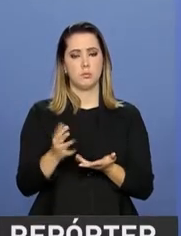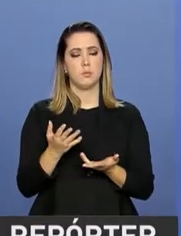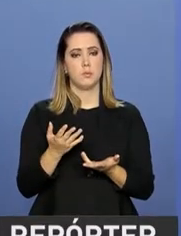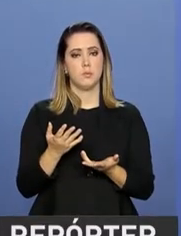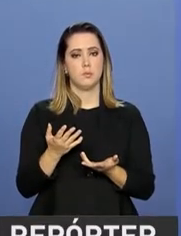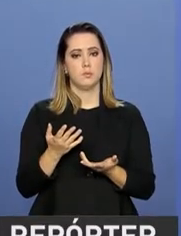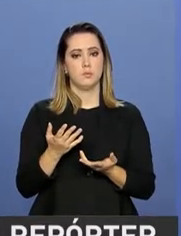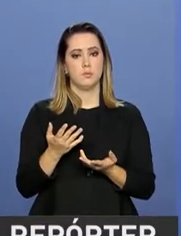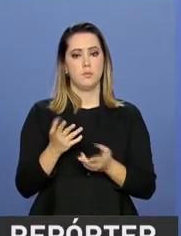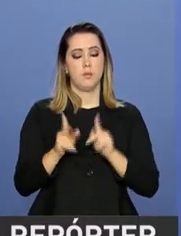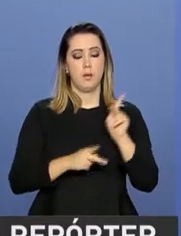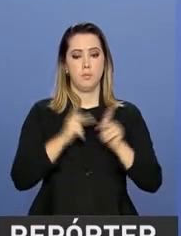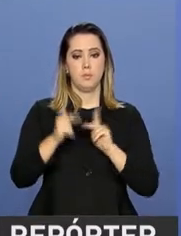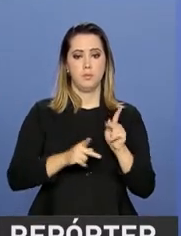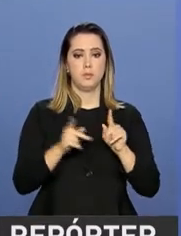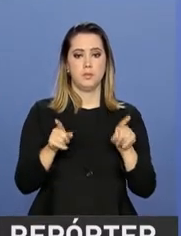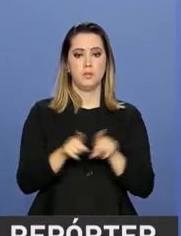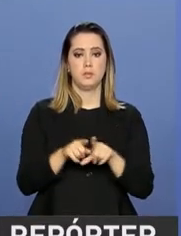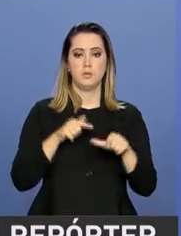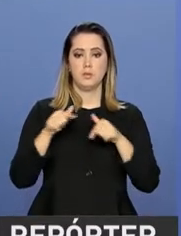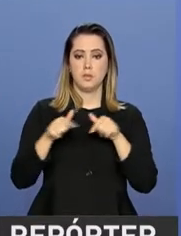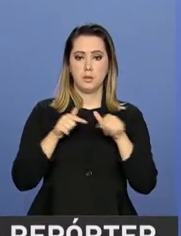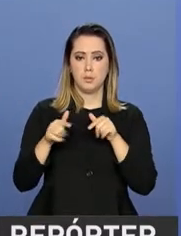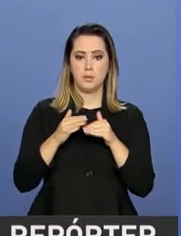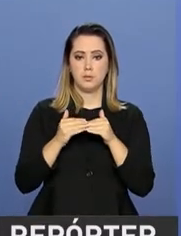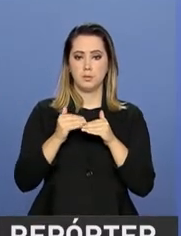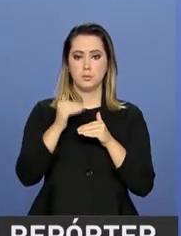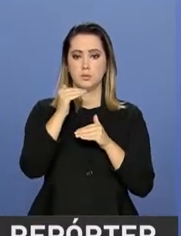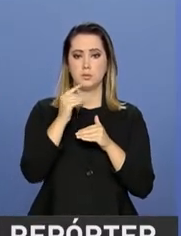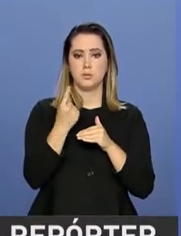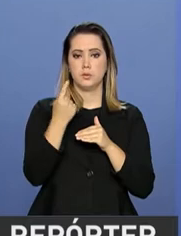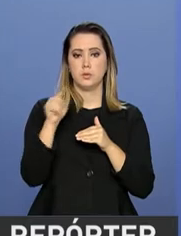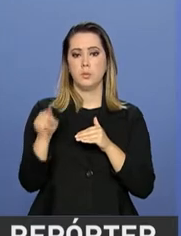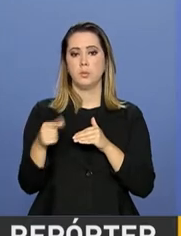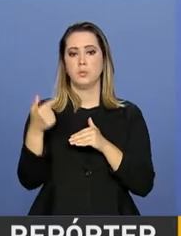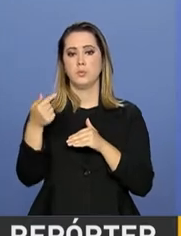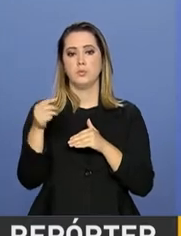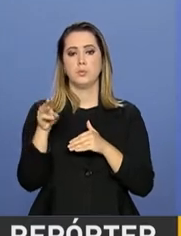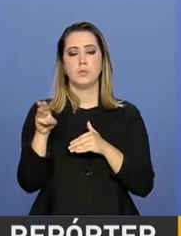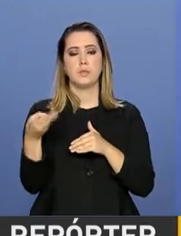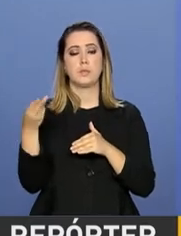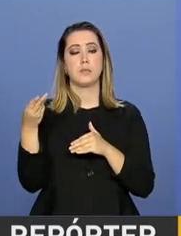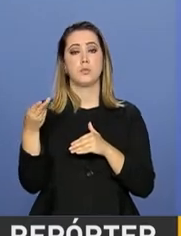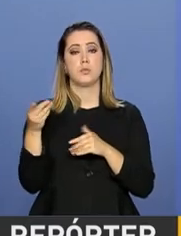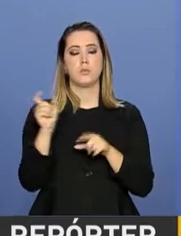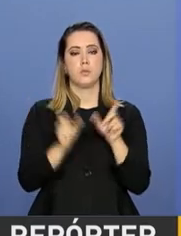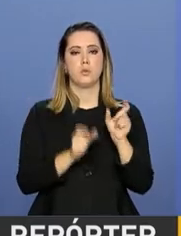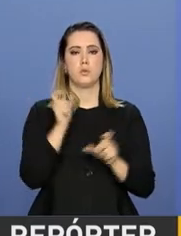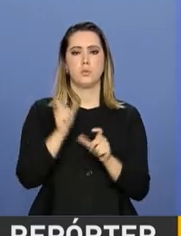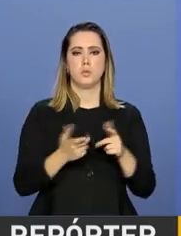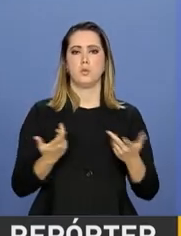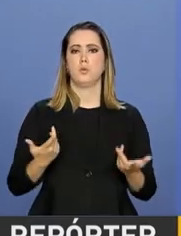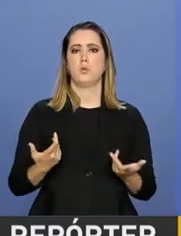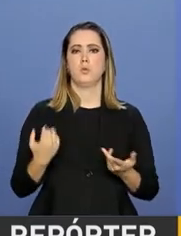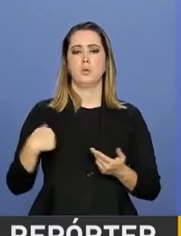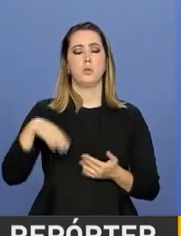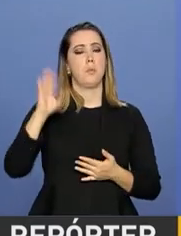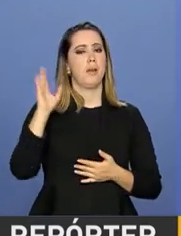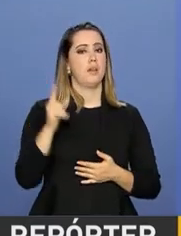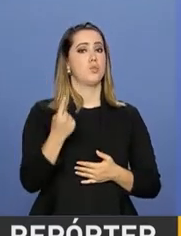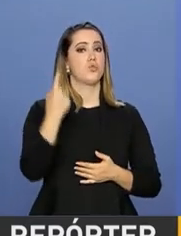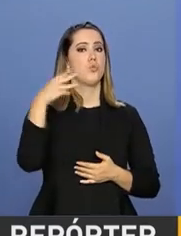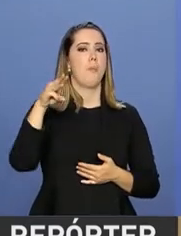população ocupada cresceu 1,7 milhão então são 1 milhão e 700 mil